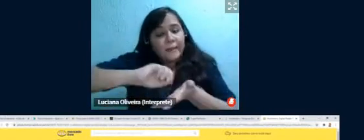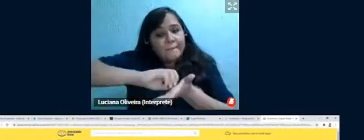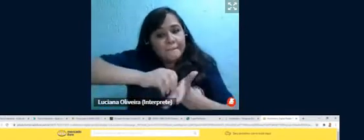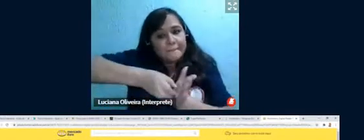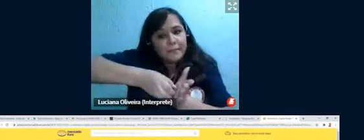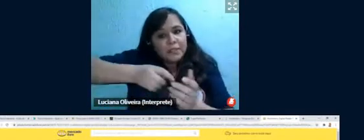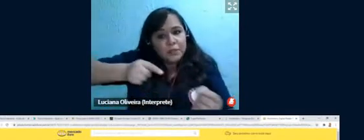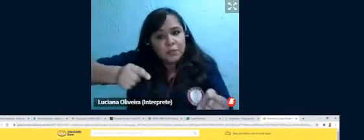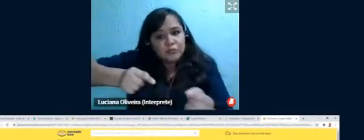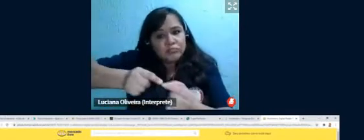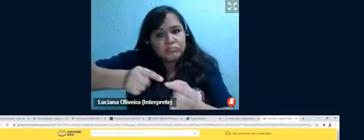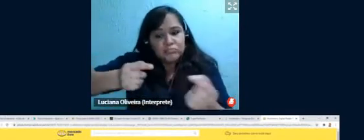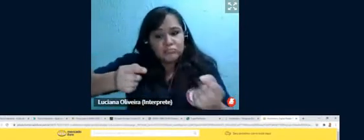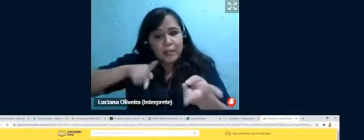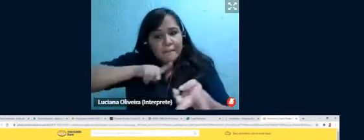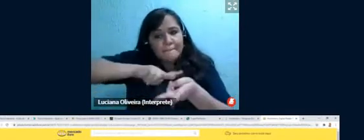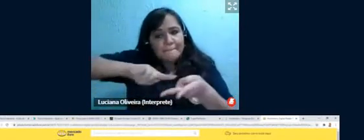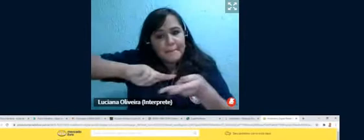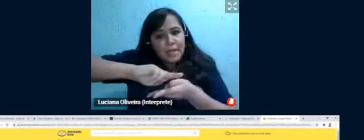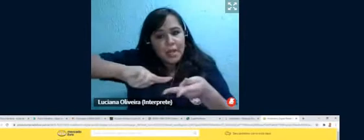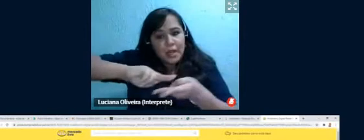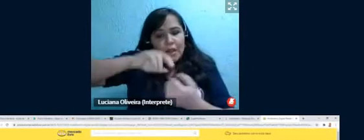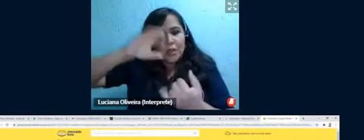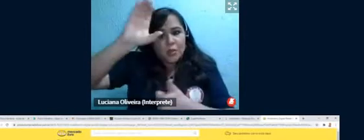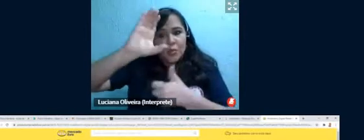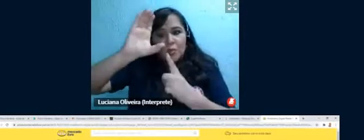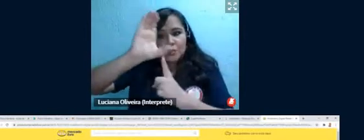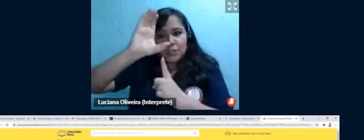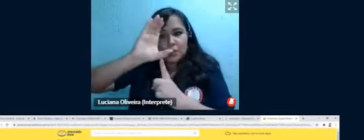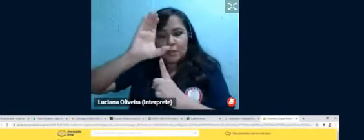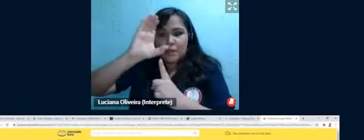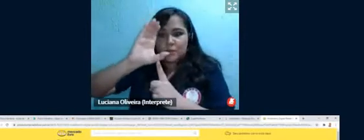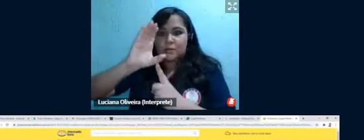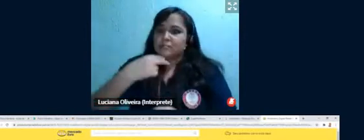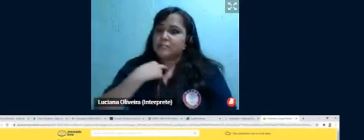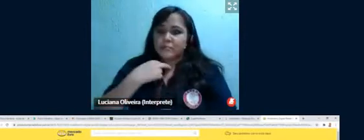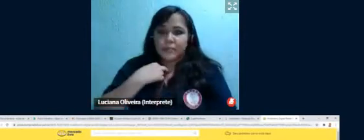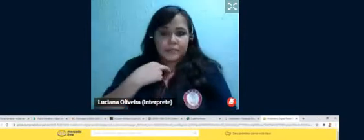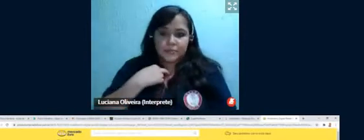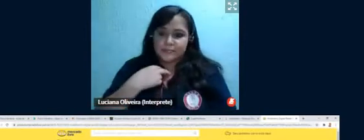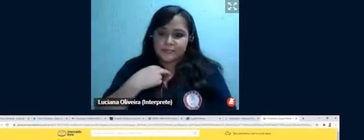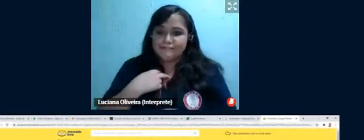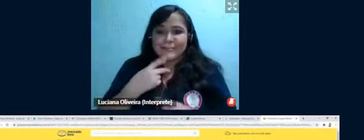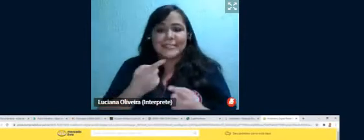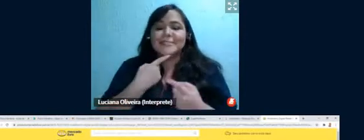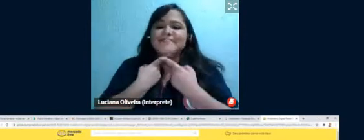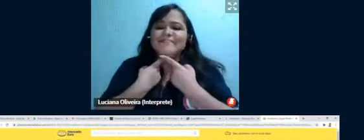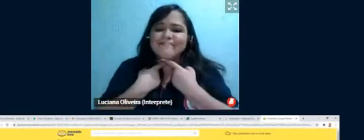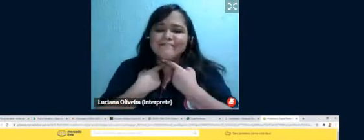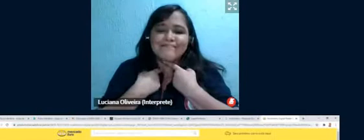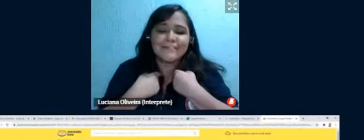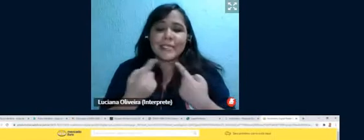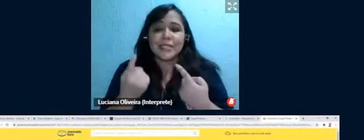amperímetro em paralelo com o circuito. E eu queria mostrar isso para vocês, só que aquele simulador, ele me pregou uma peça. Ele me enganou